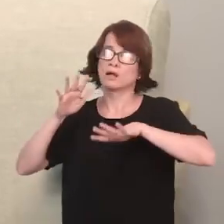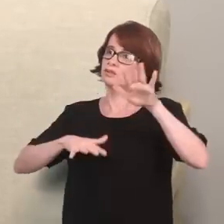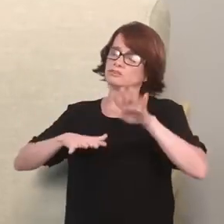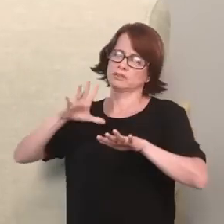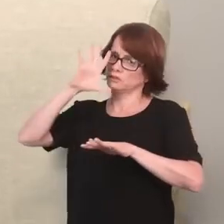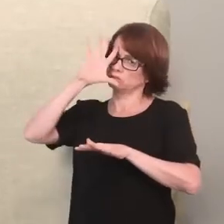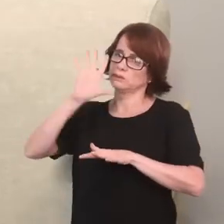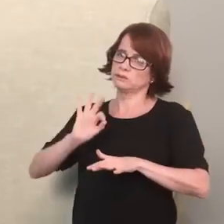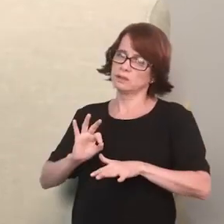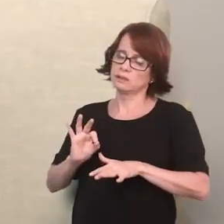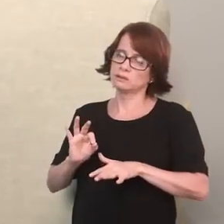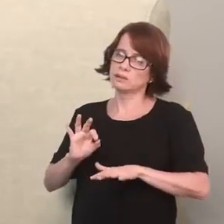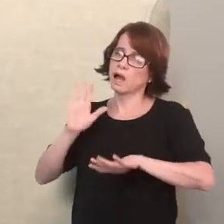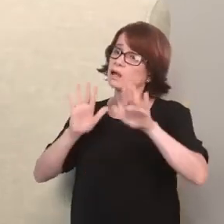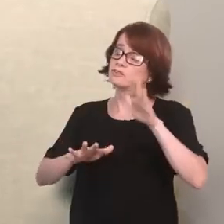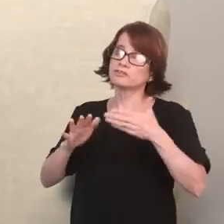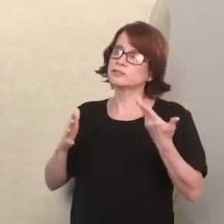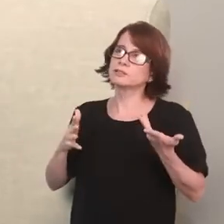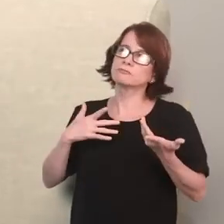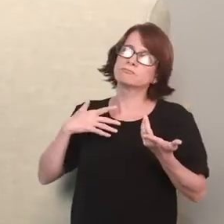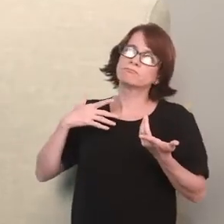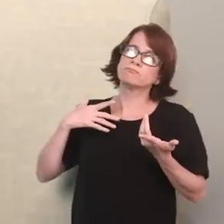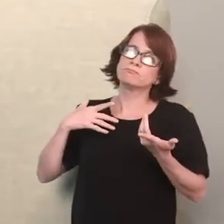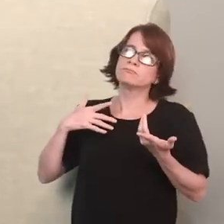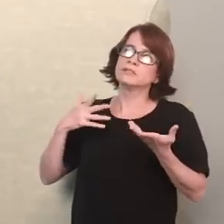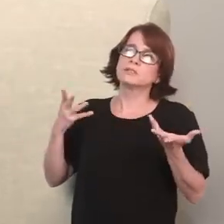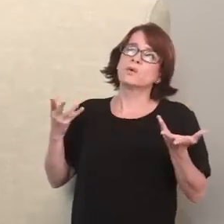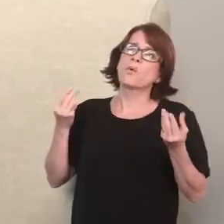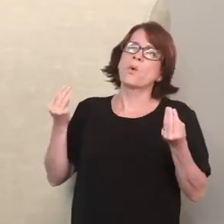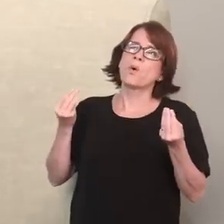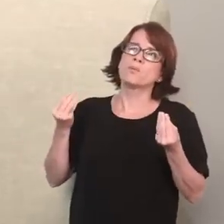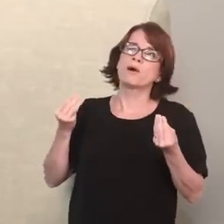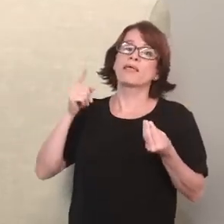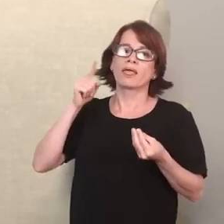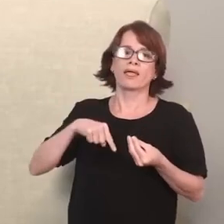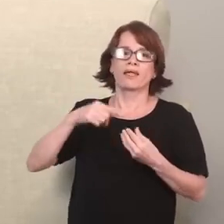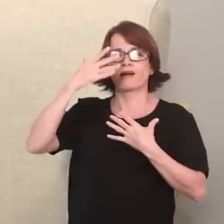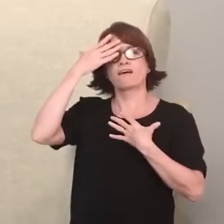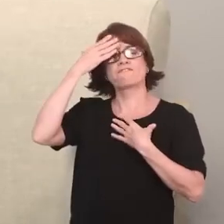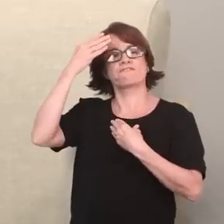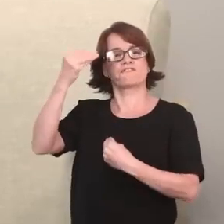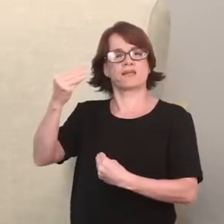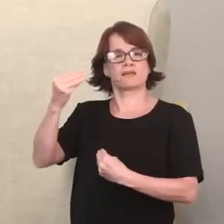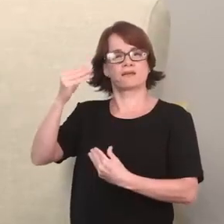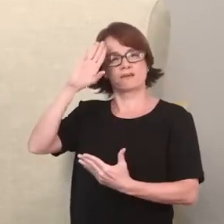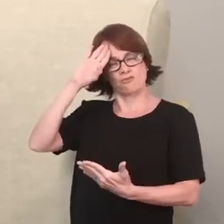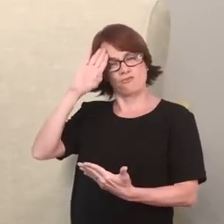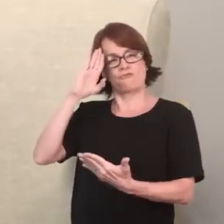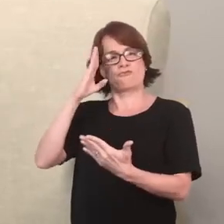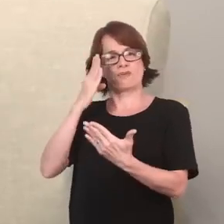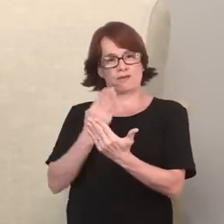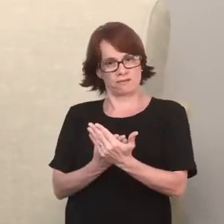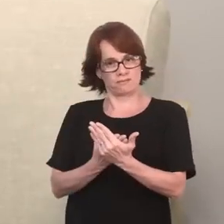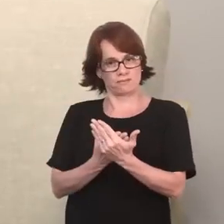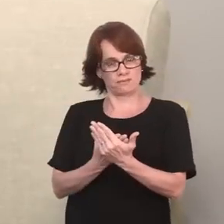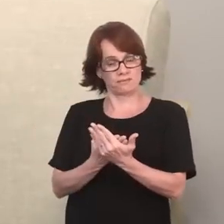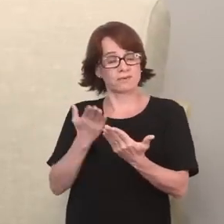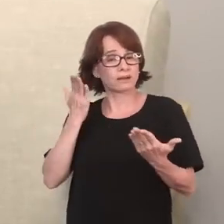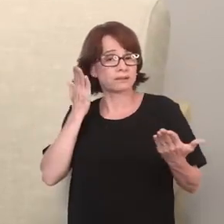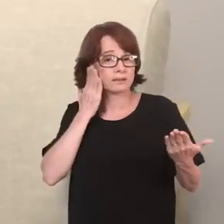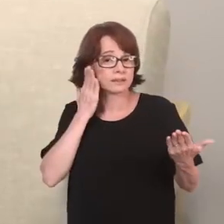às vezes a gente não consegue entender. Às vezes a gente não consegue alcançar. Aí entra a fé. Entra a questão da confiança,